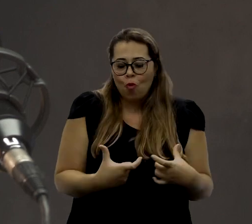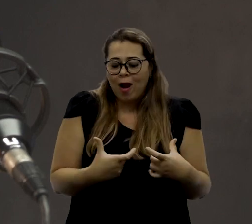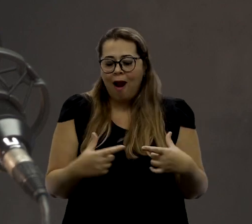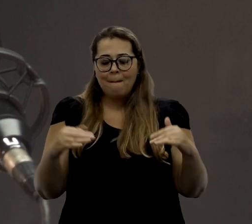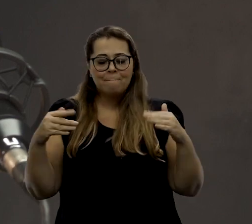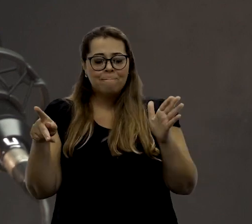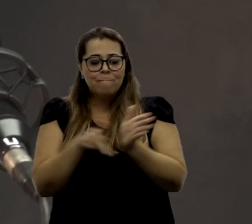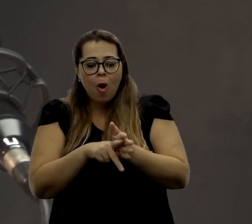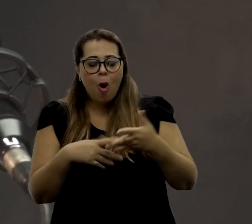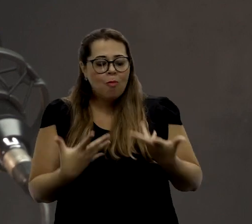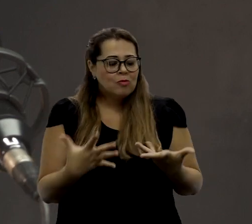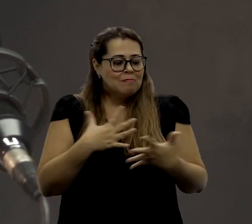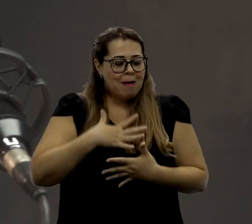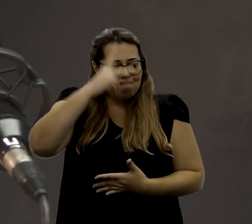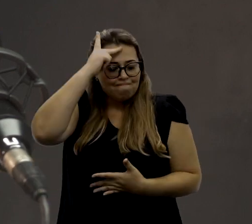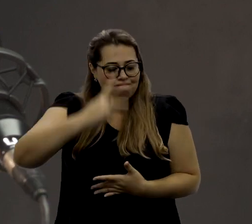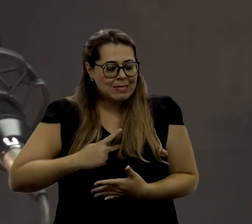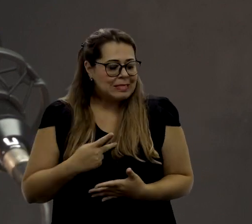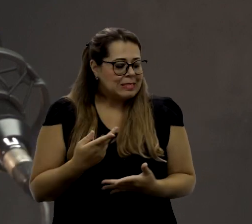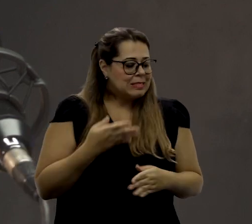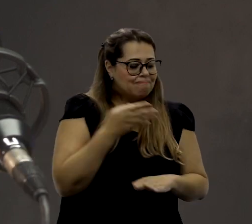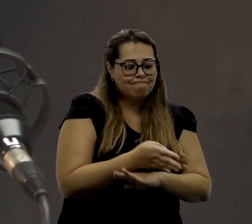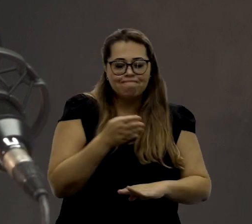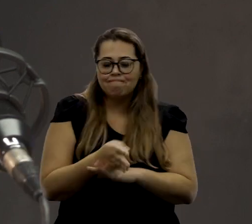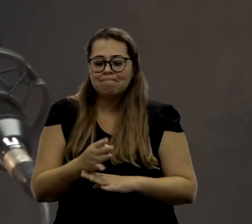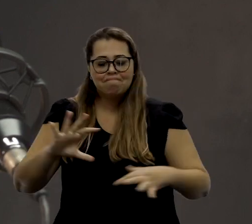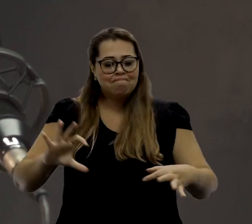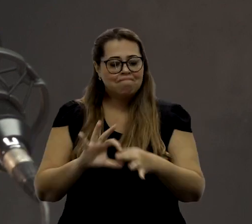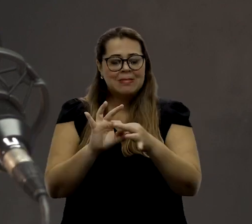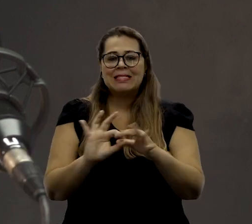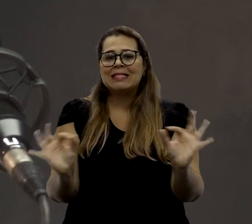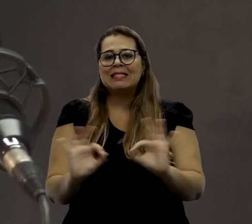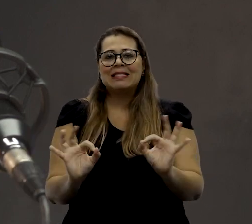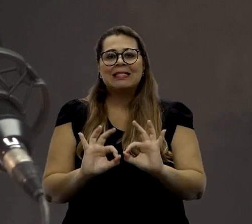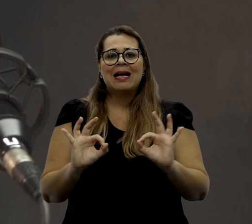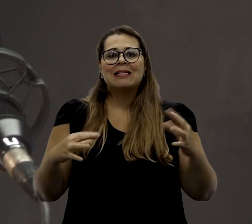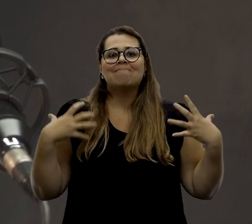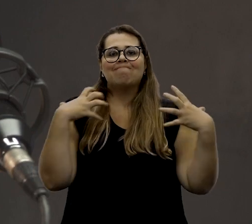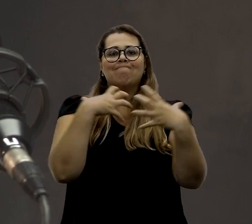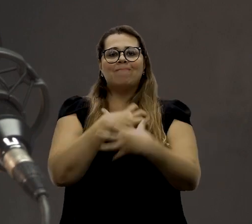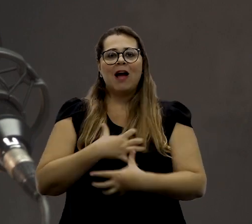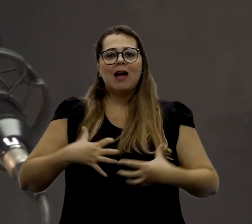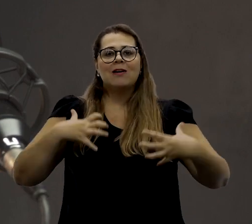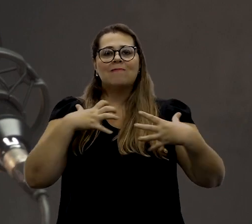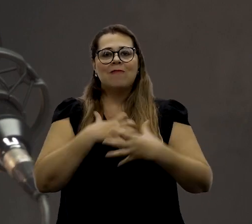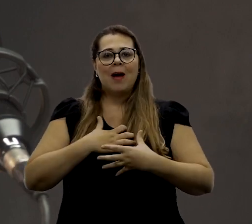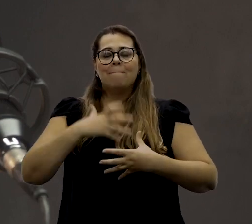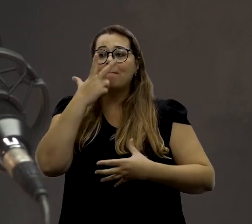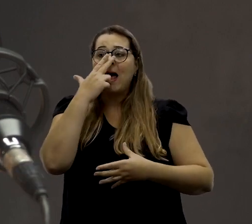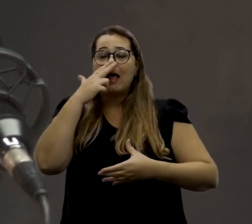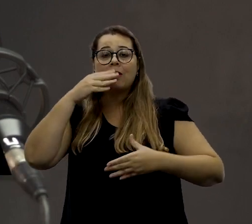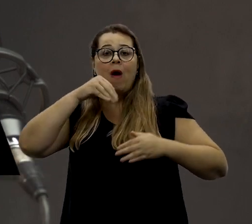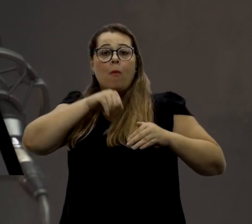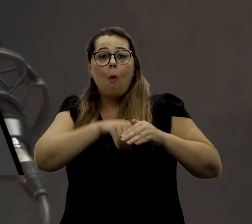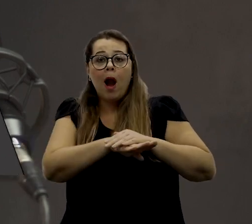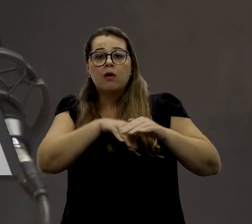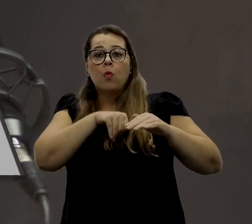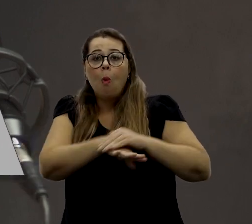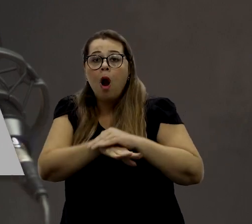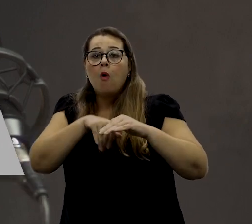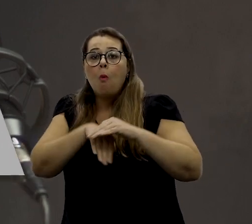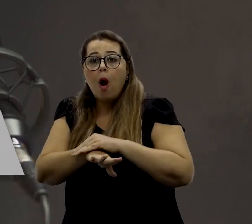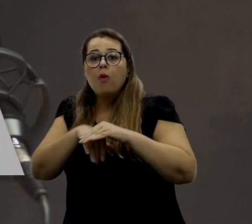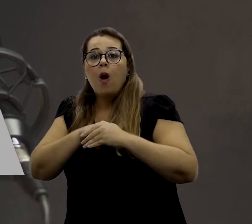ter um espaço, de não ser inserido, de não fazer parte, é muito adoecedor para o sujeito. Então, o que acontece?